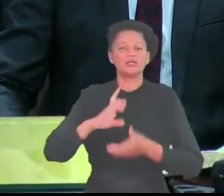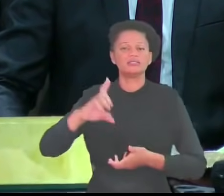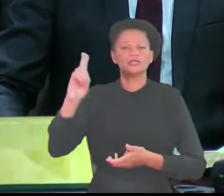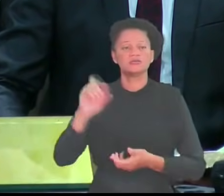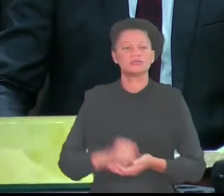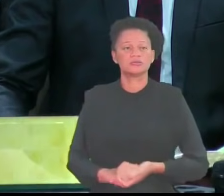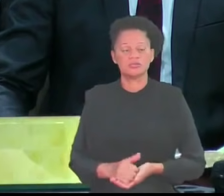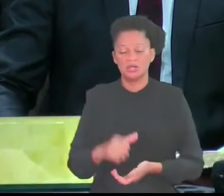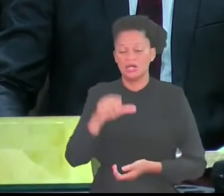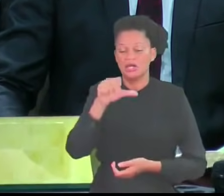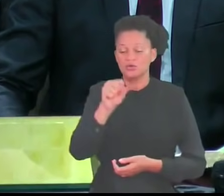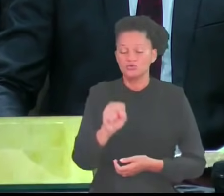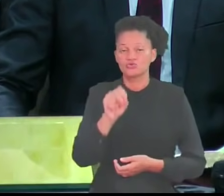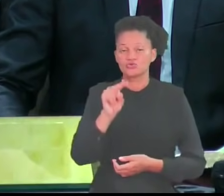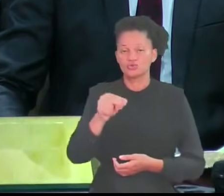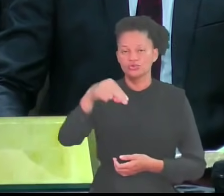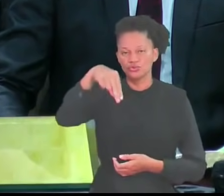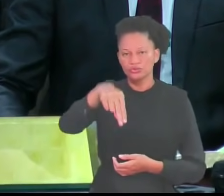Sunergos.